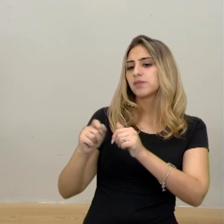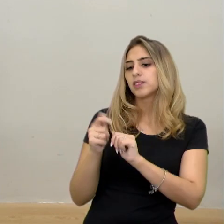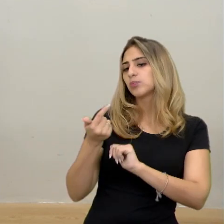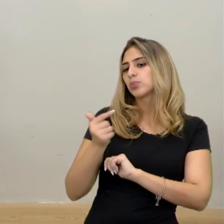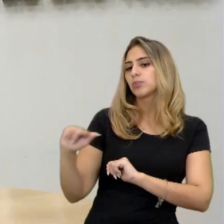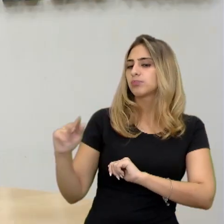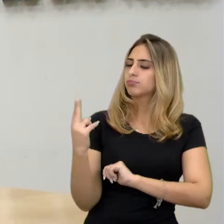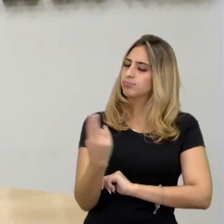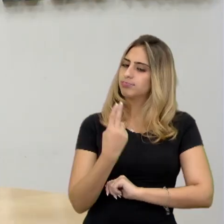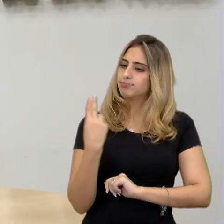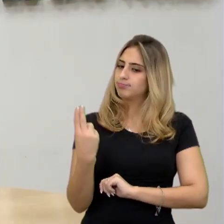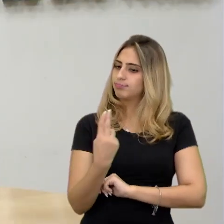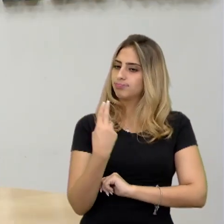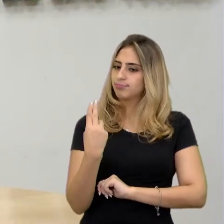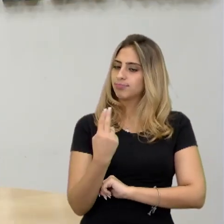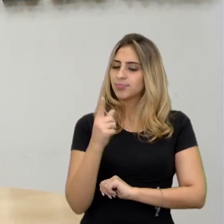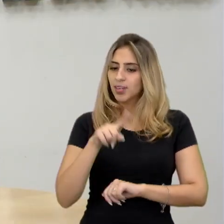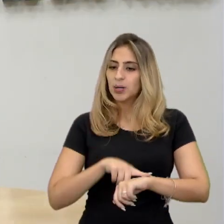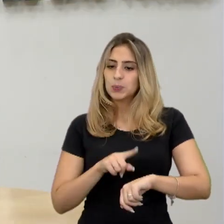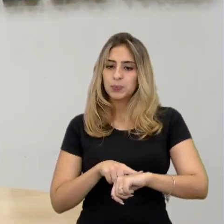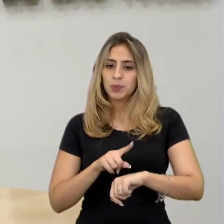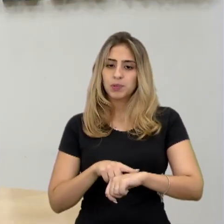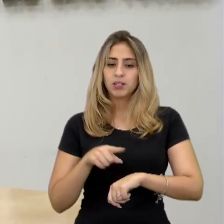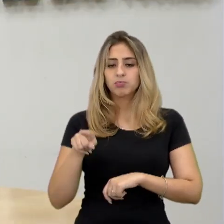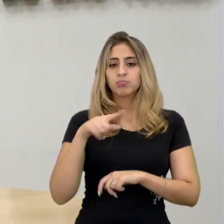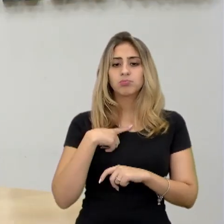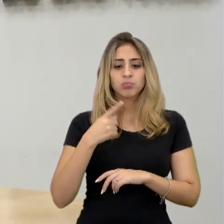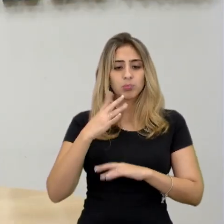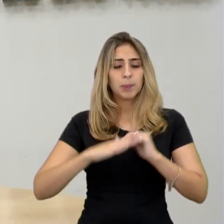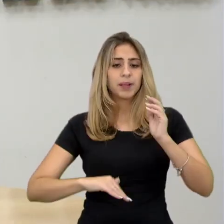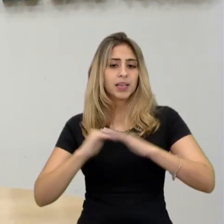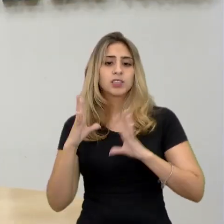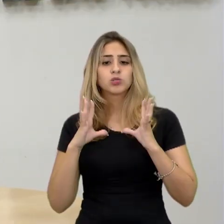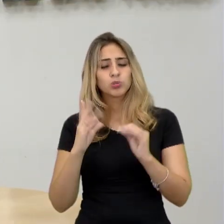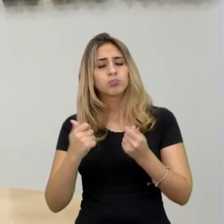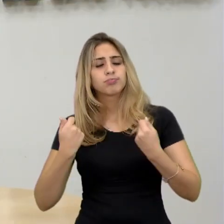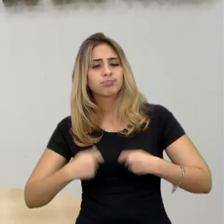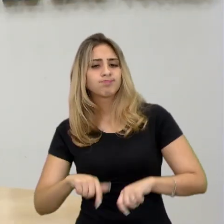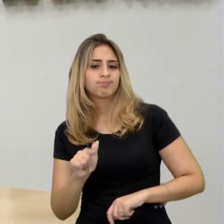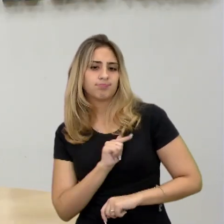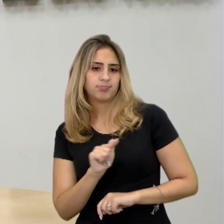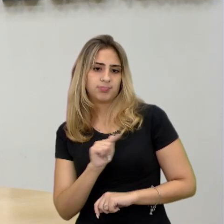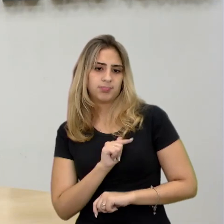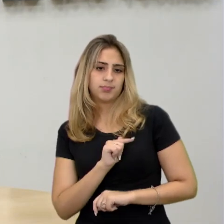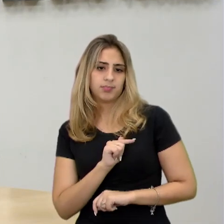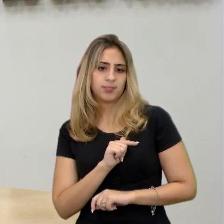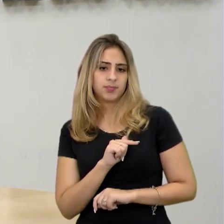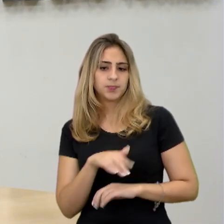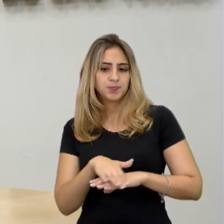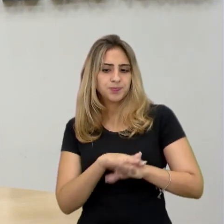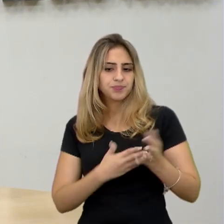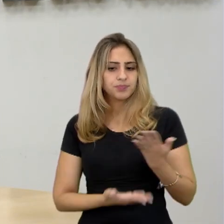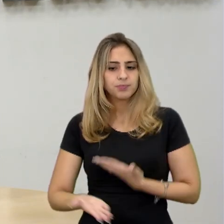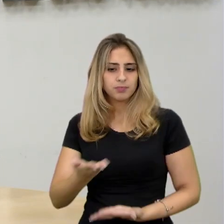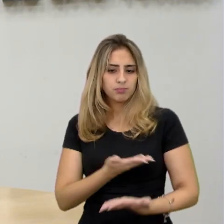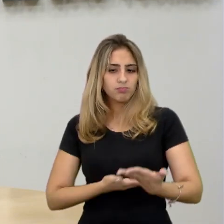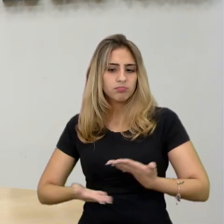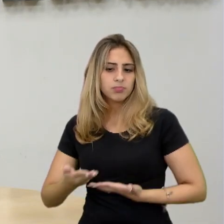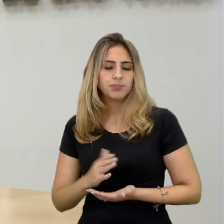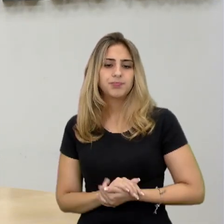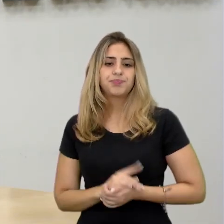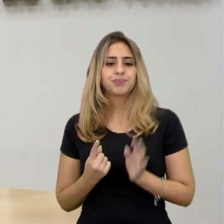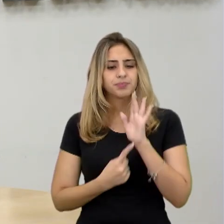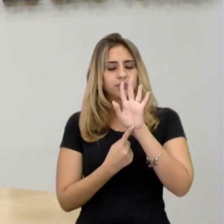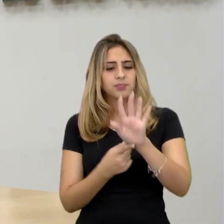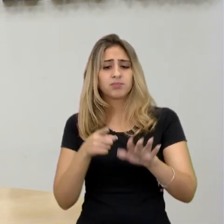próxima. Não dá, porque é um momento em que é uma habilidade que todo mundo precisa ter, né? E se